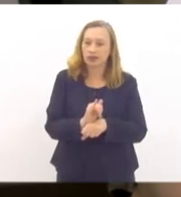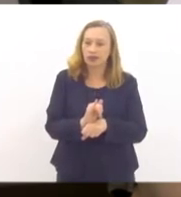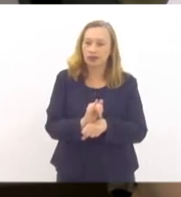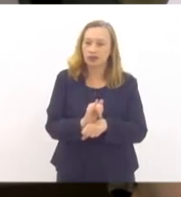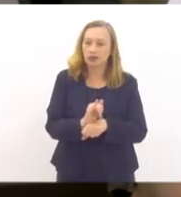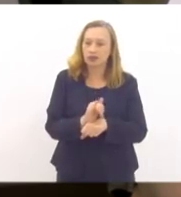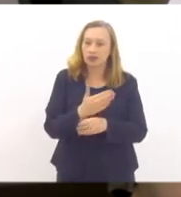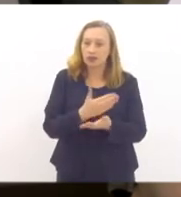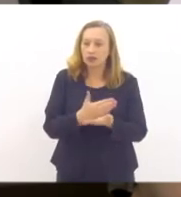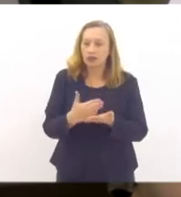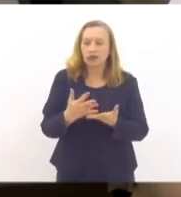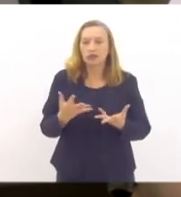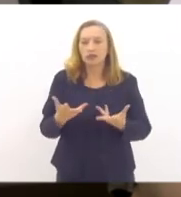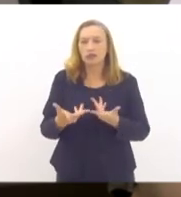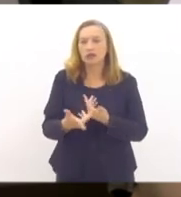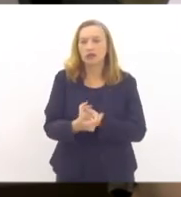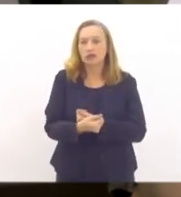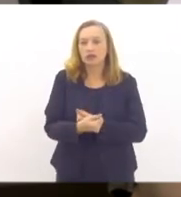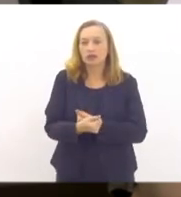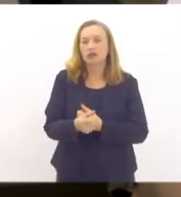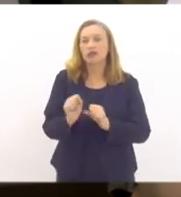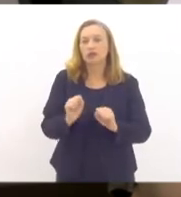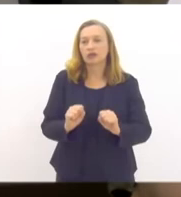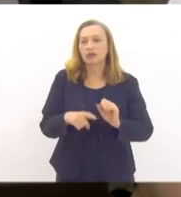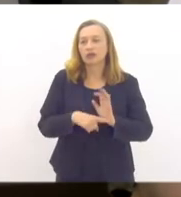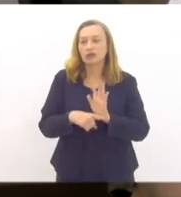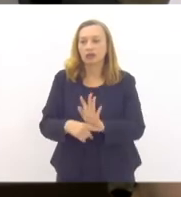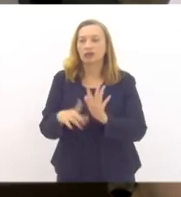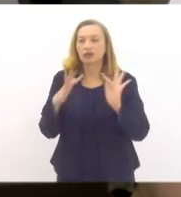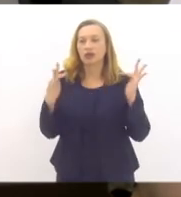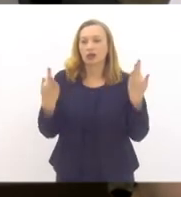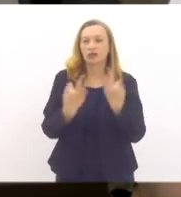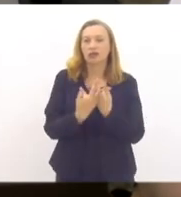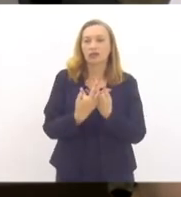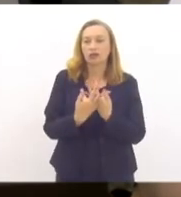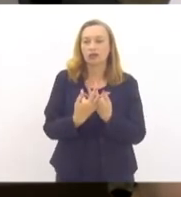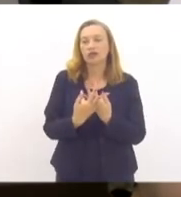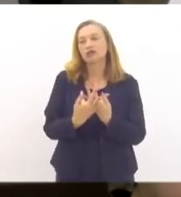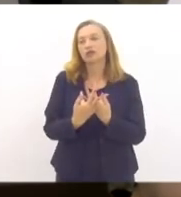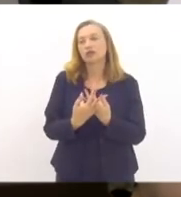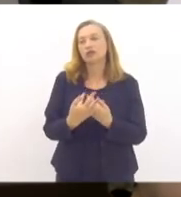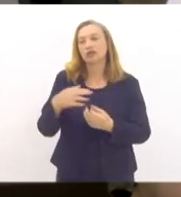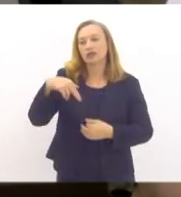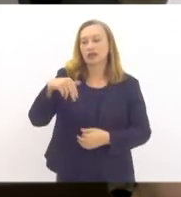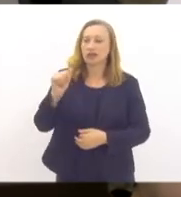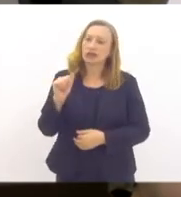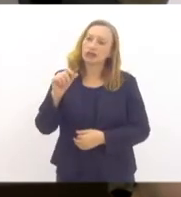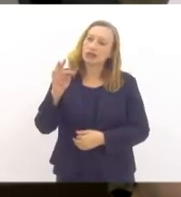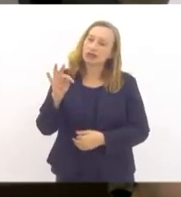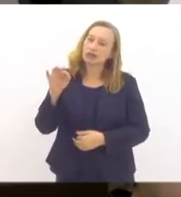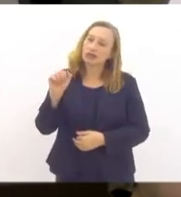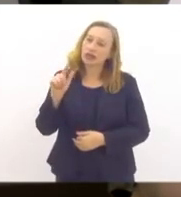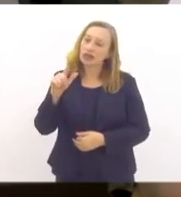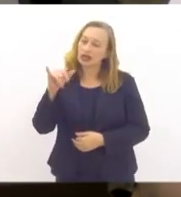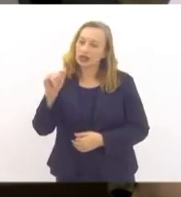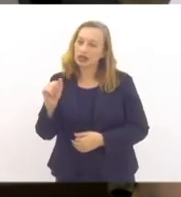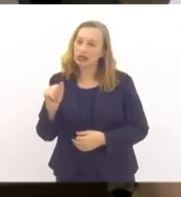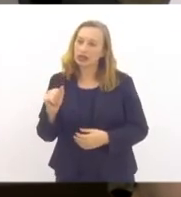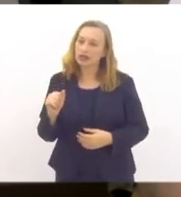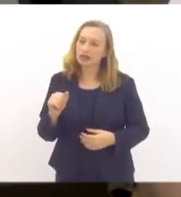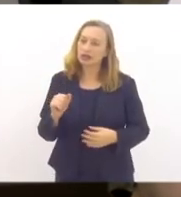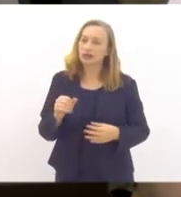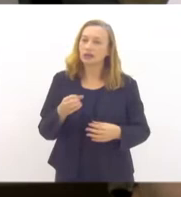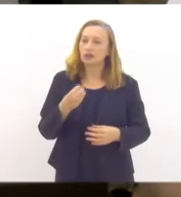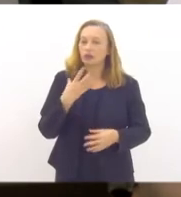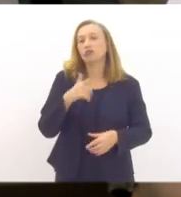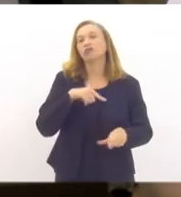ponte essencial para poder estar ajudando esses familiares. E a Natália tem sido assim, de excelência